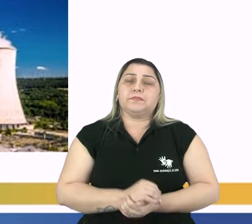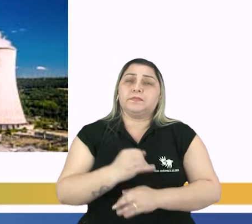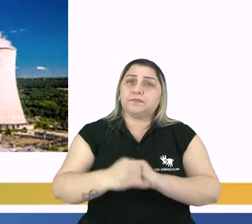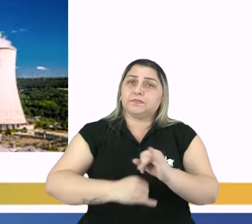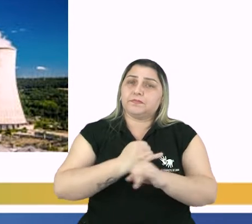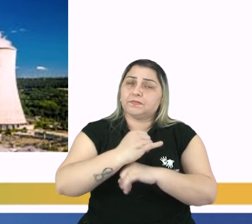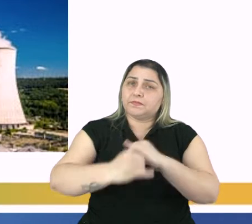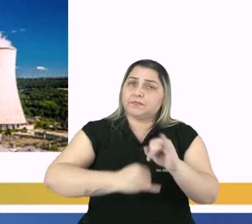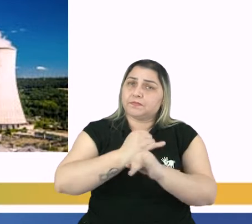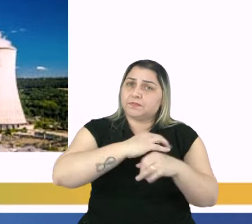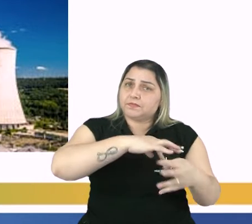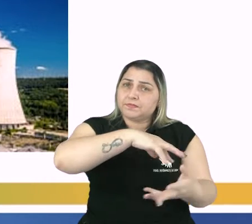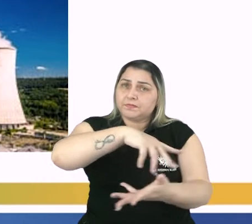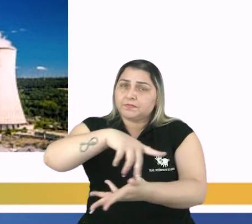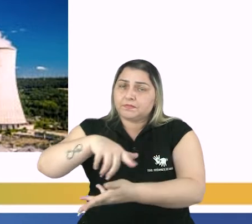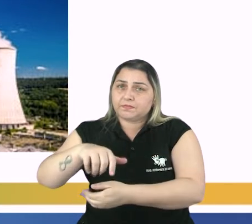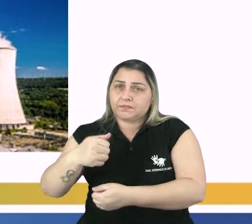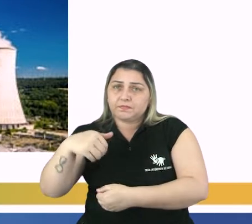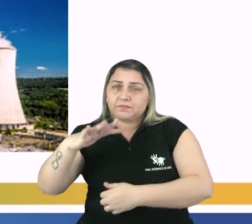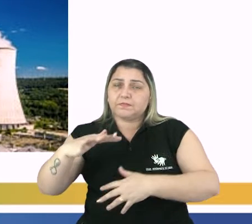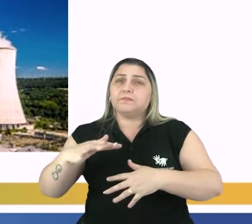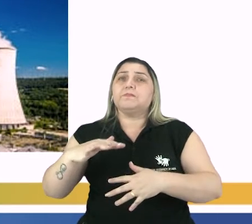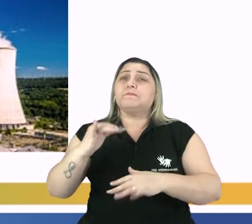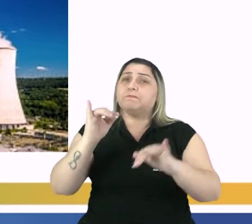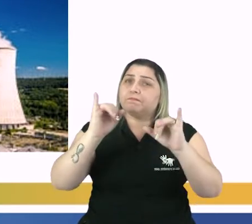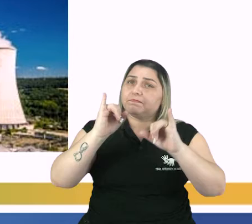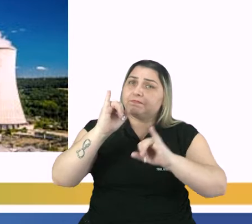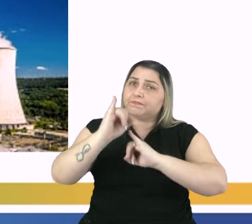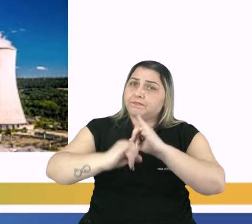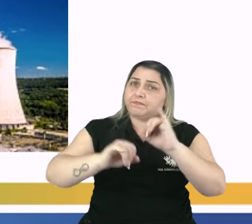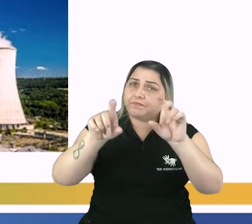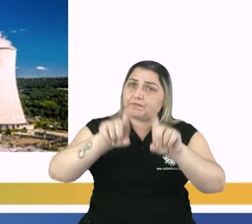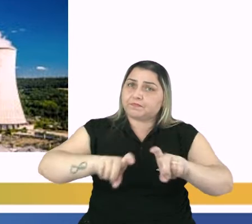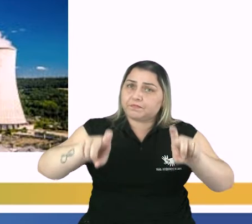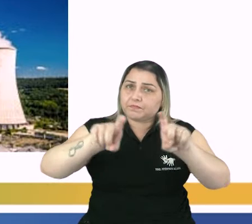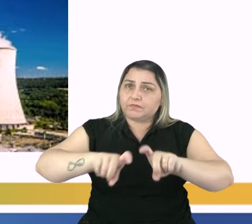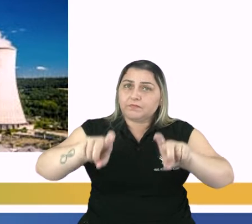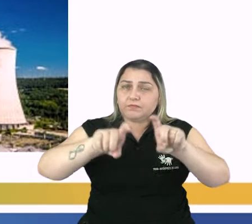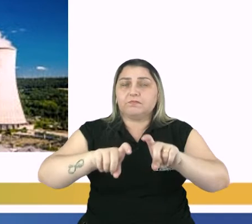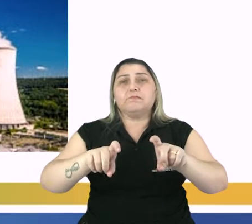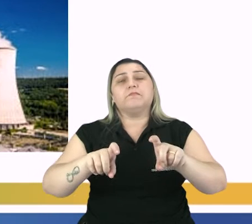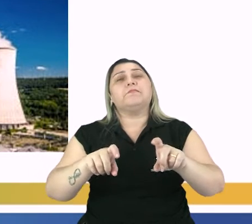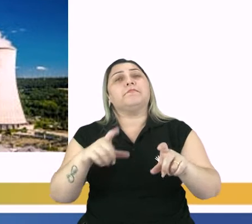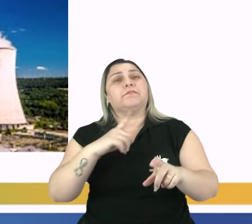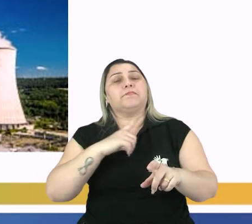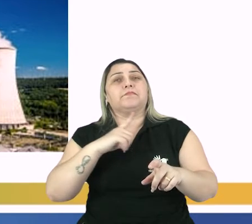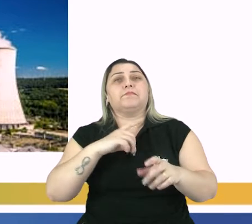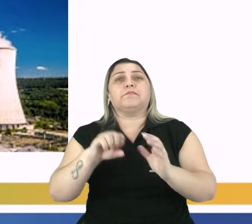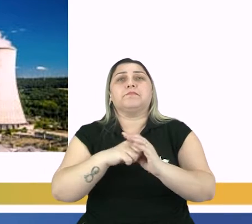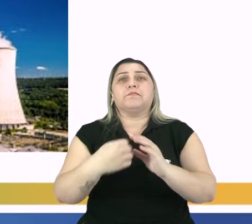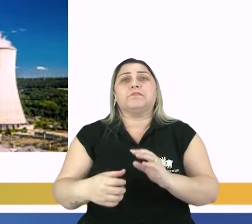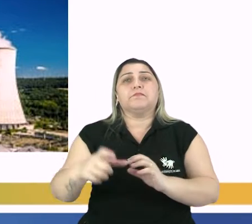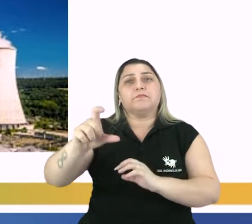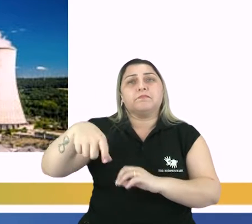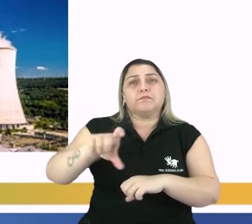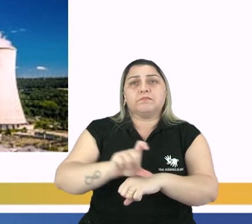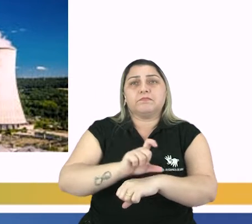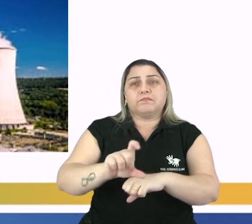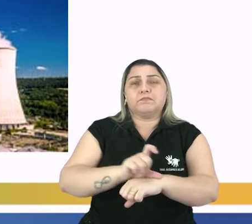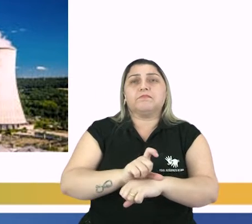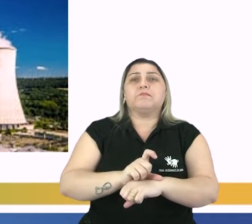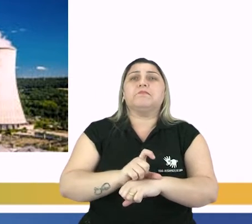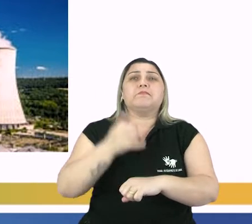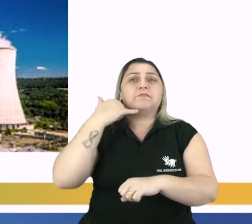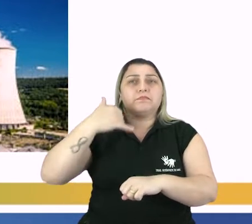O mundo cada vez mais movido à informática. Hoje, como característica, a gente tem aí cartão de crédito, a